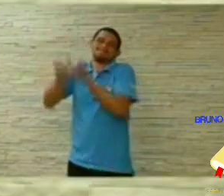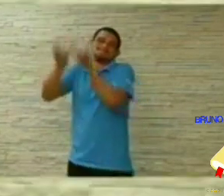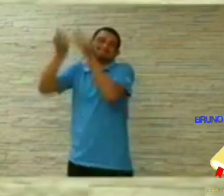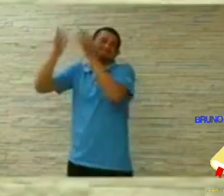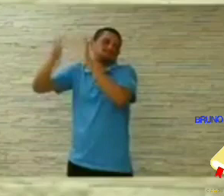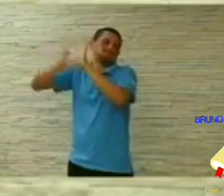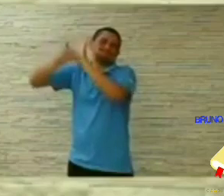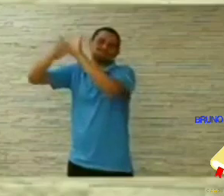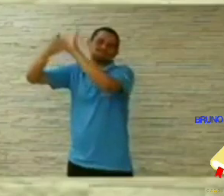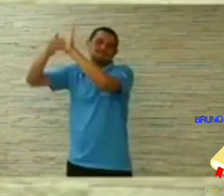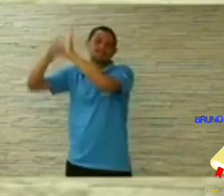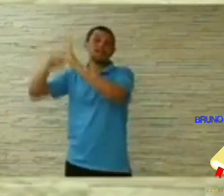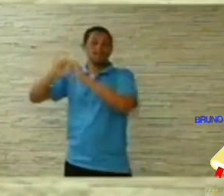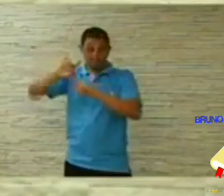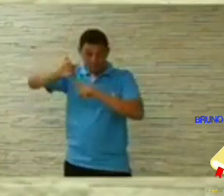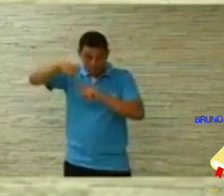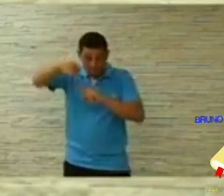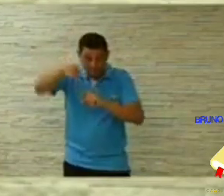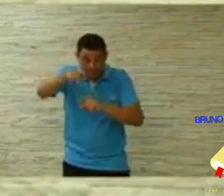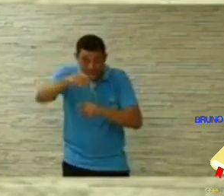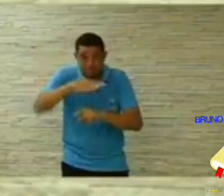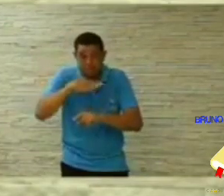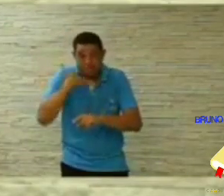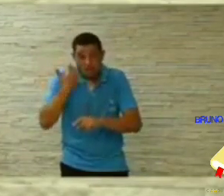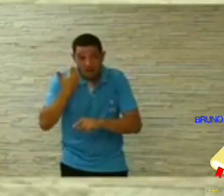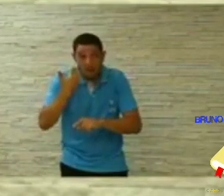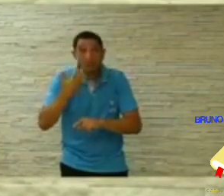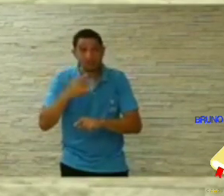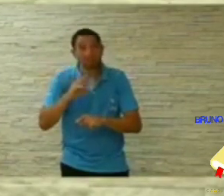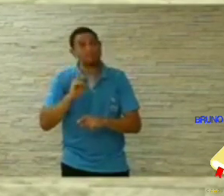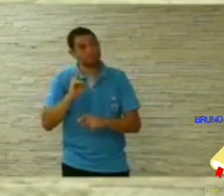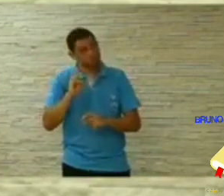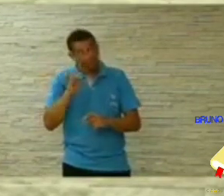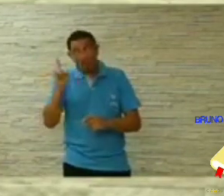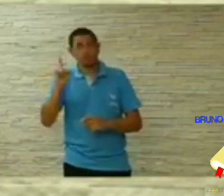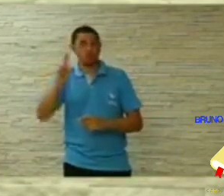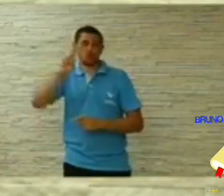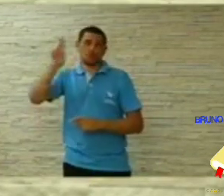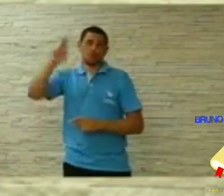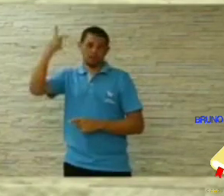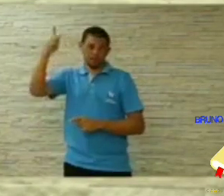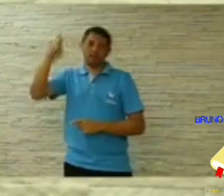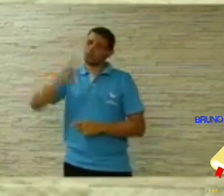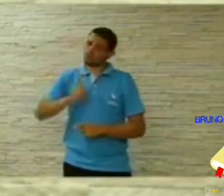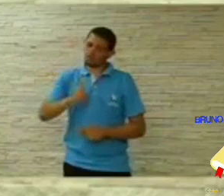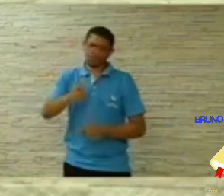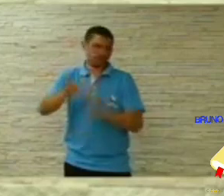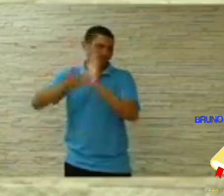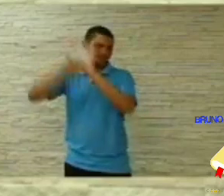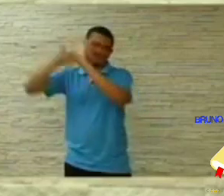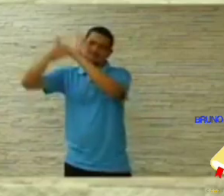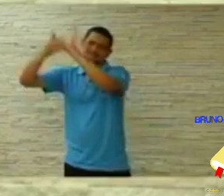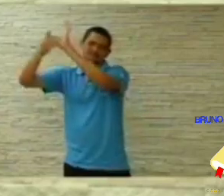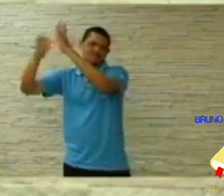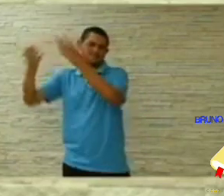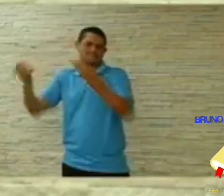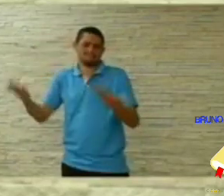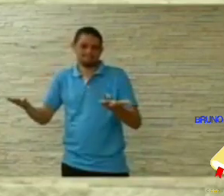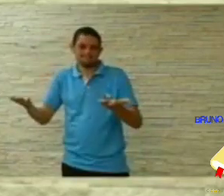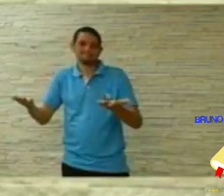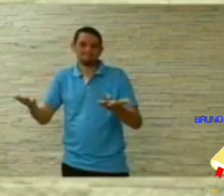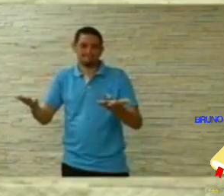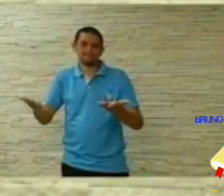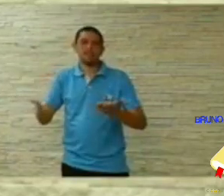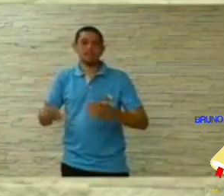estiver mais vivo aqui nessa terra, se você por acaso vier a morrer ou a descansar, o nome de Deus continuará sendo